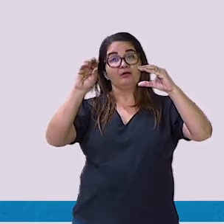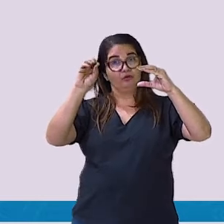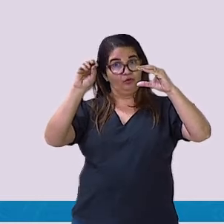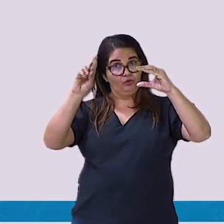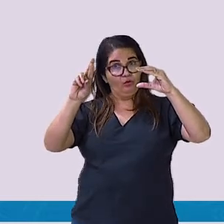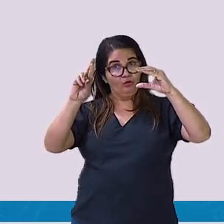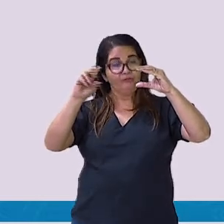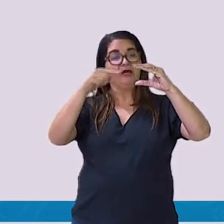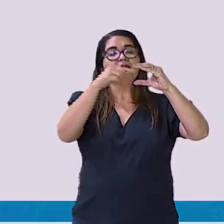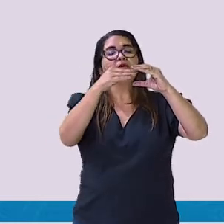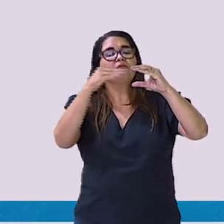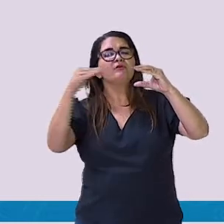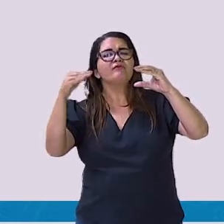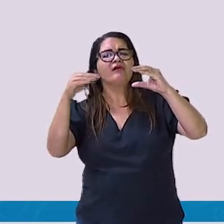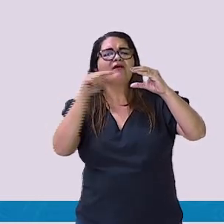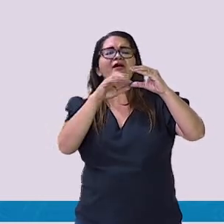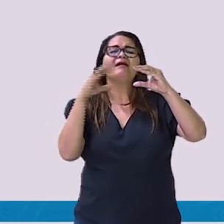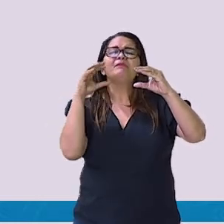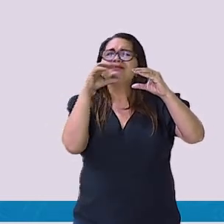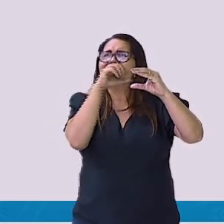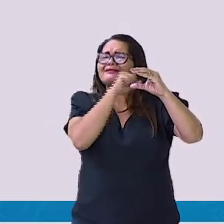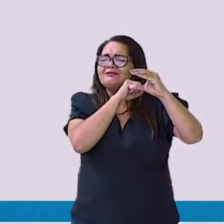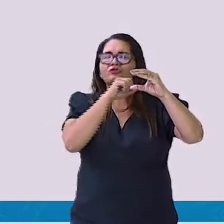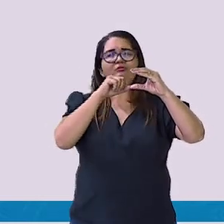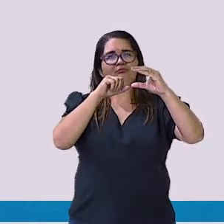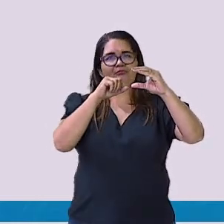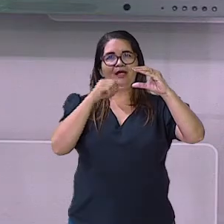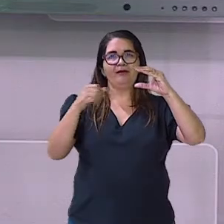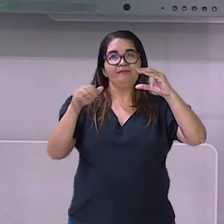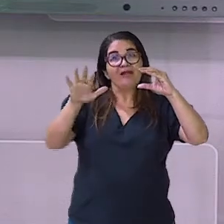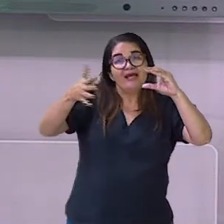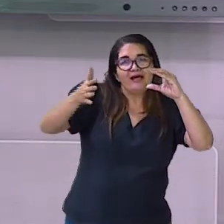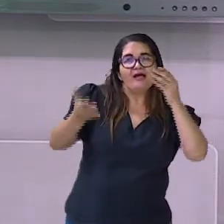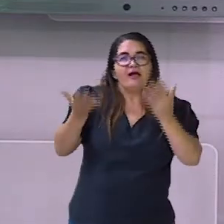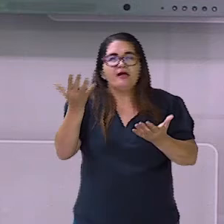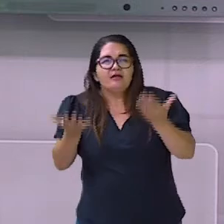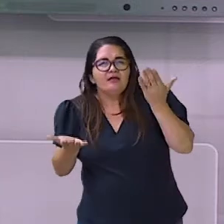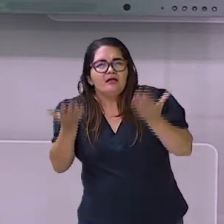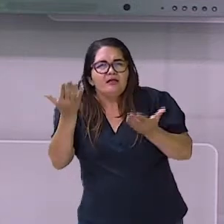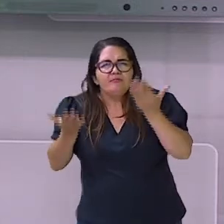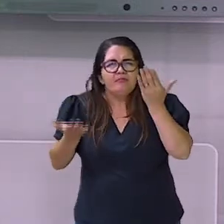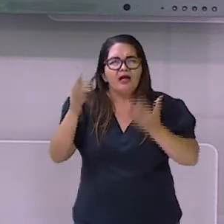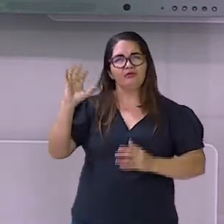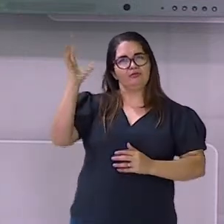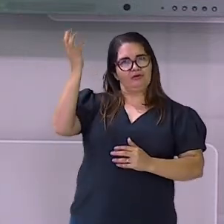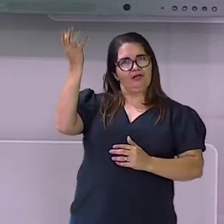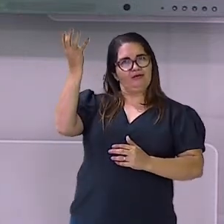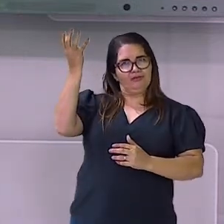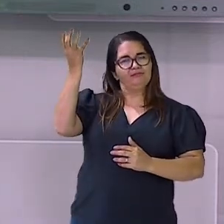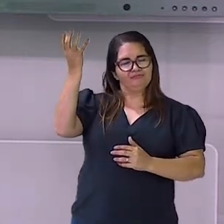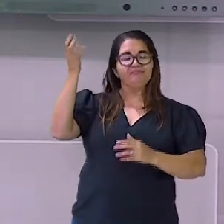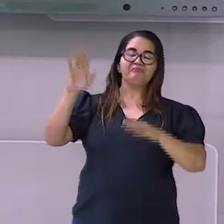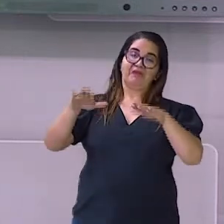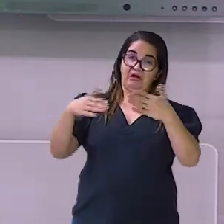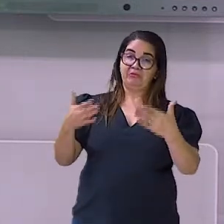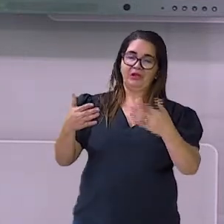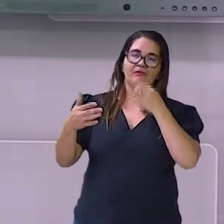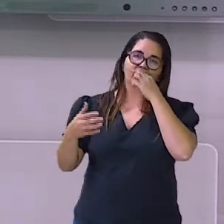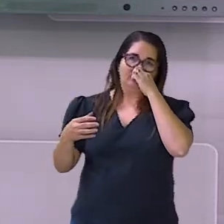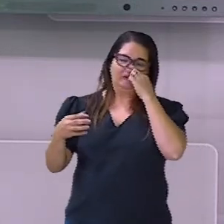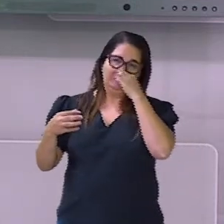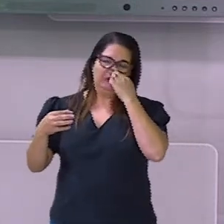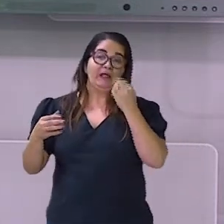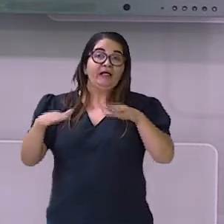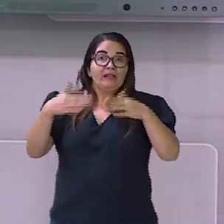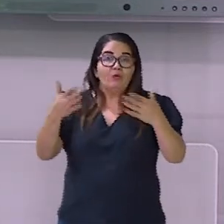por isso que quando você estuda especificamente o Brasil, você fala que o Rio Grande do Sul,